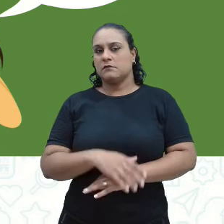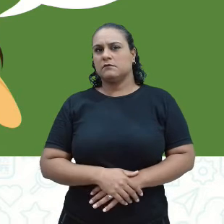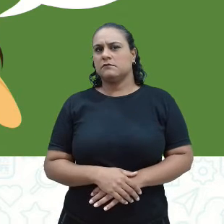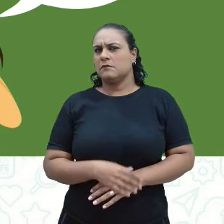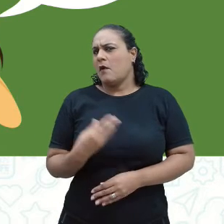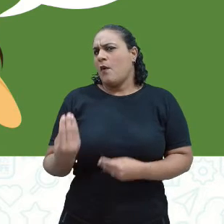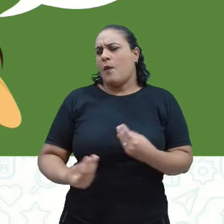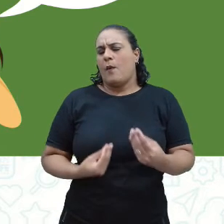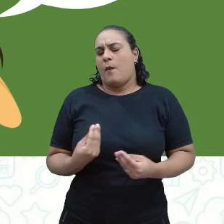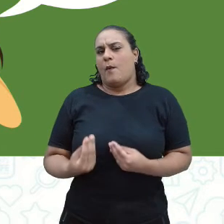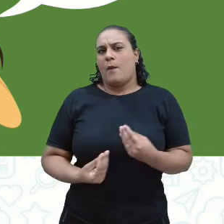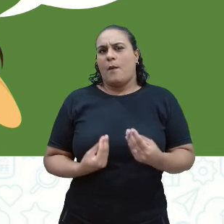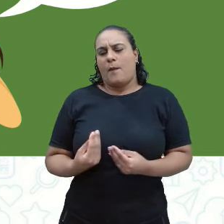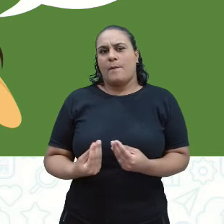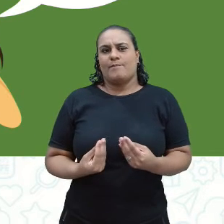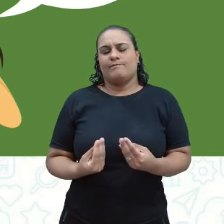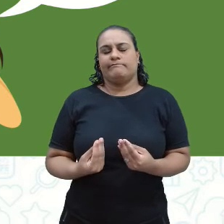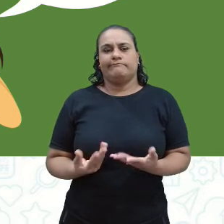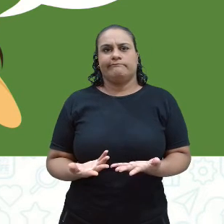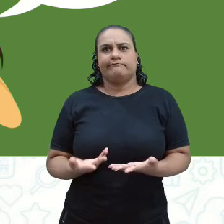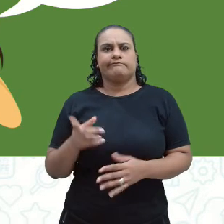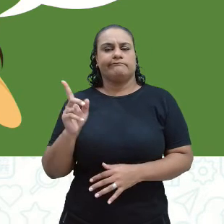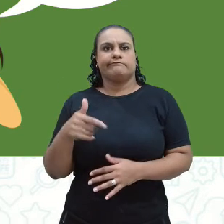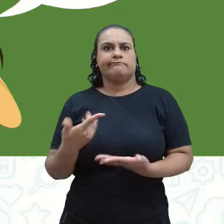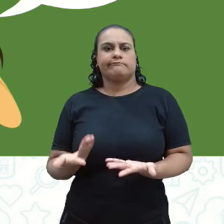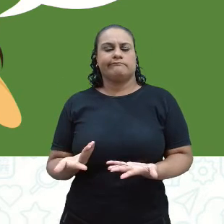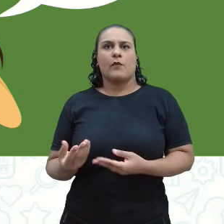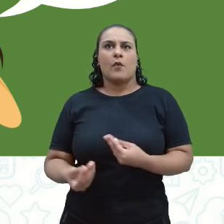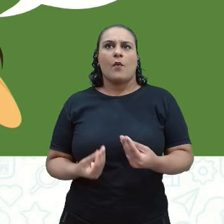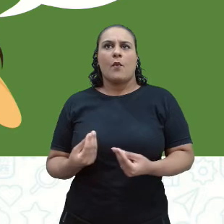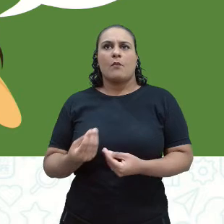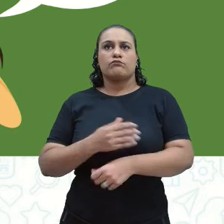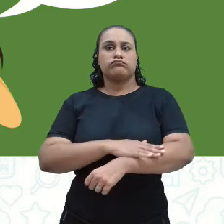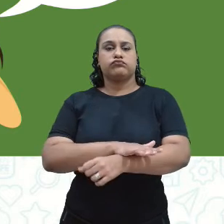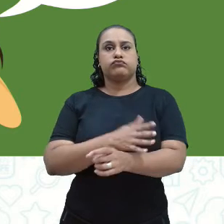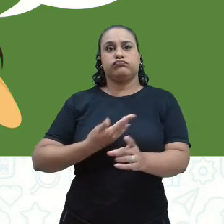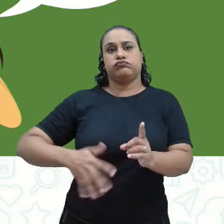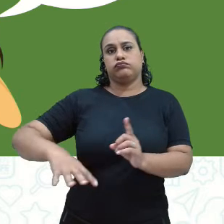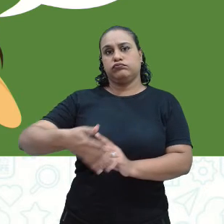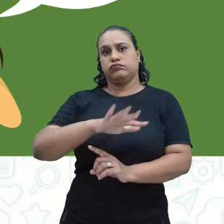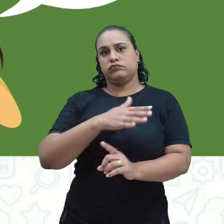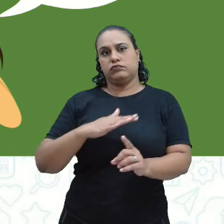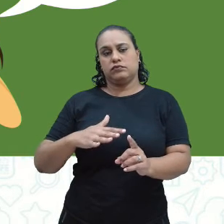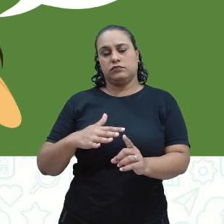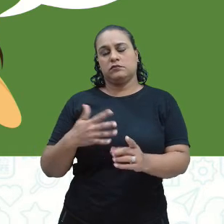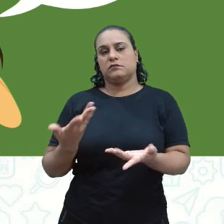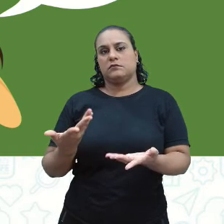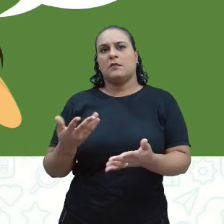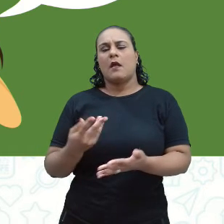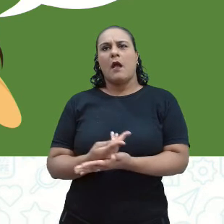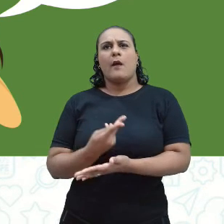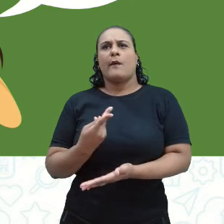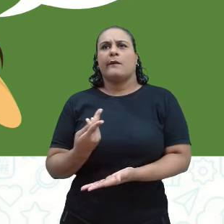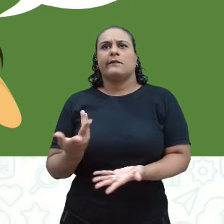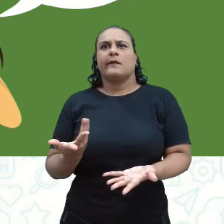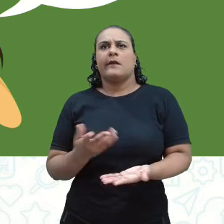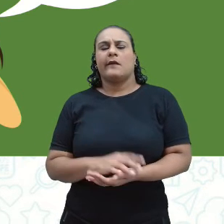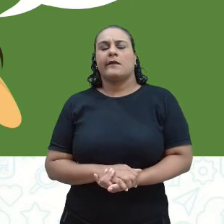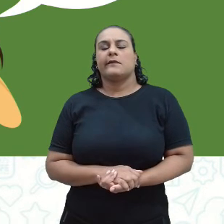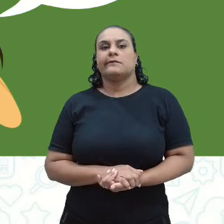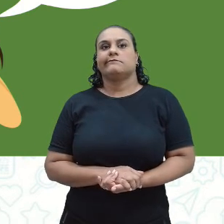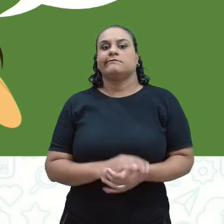como, né, será essa questão aí, né, do racismo ambiental se desenrola nessa